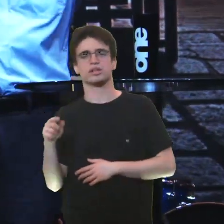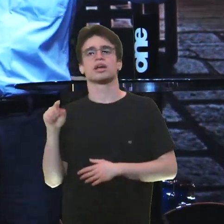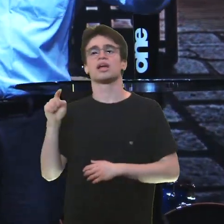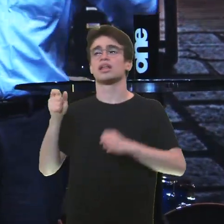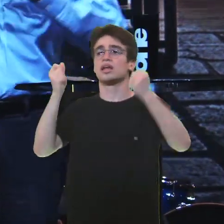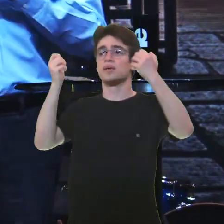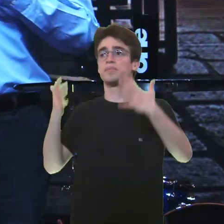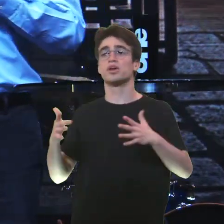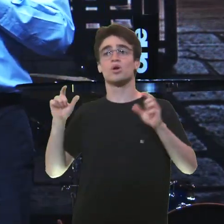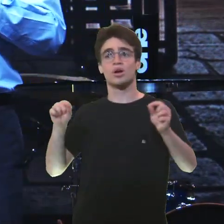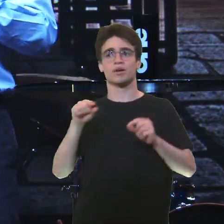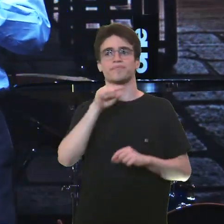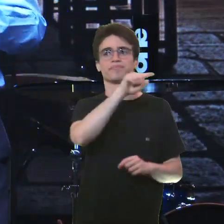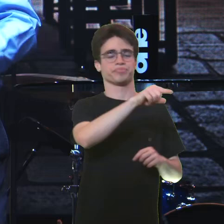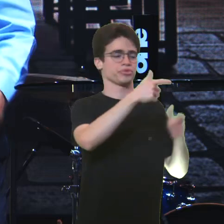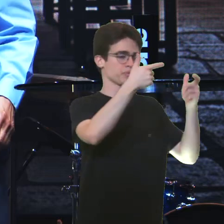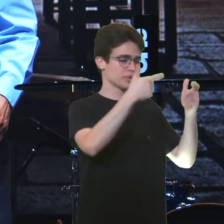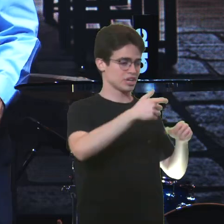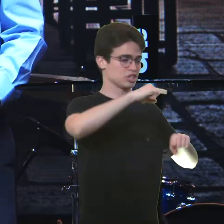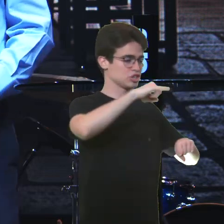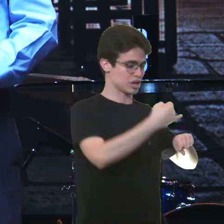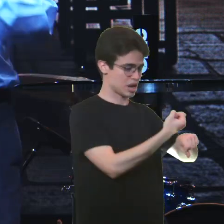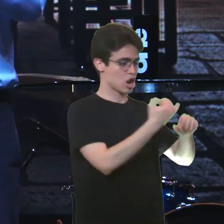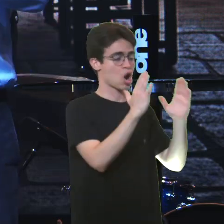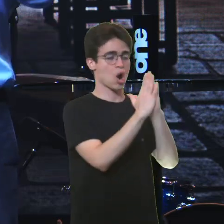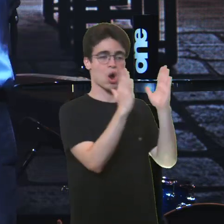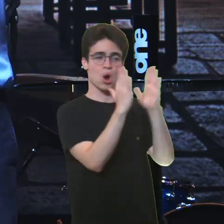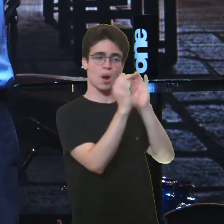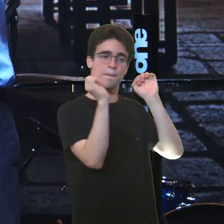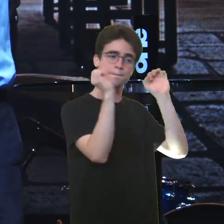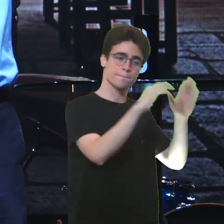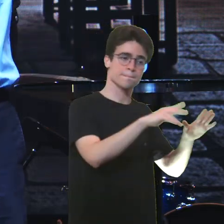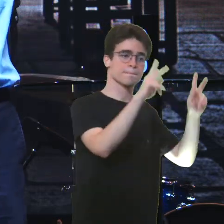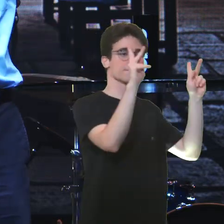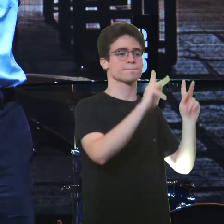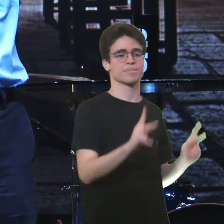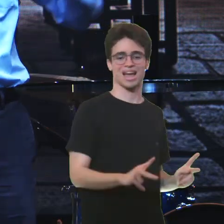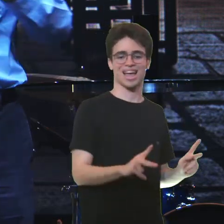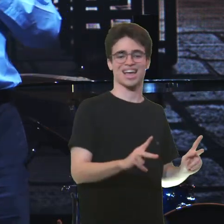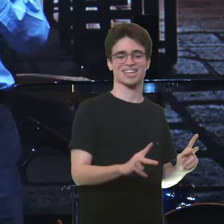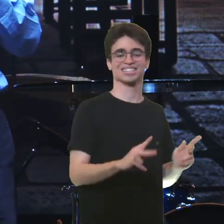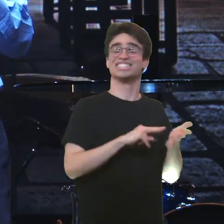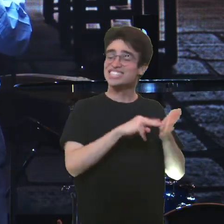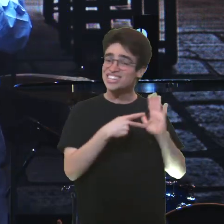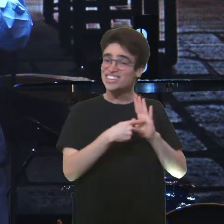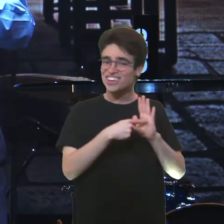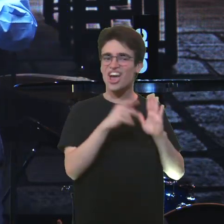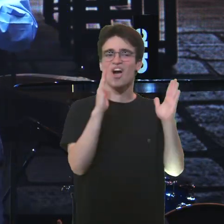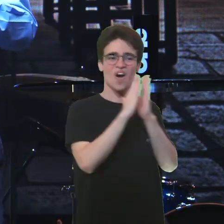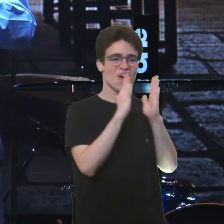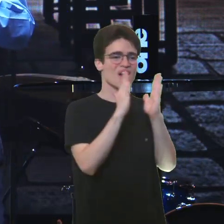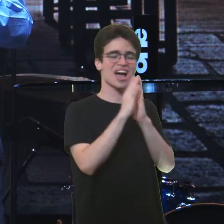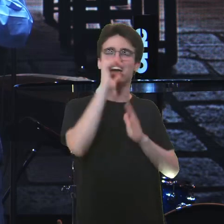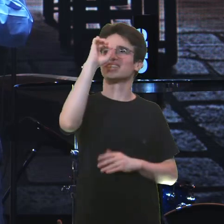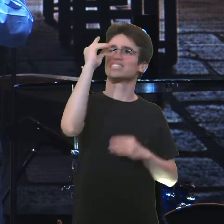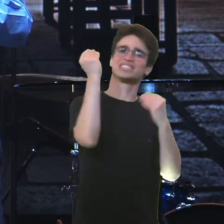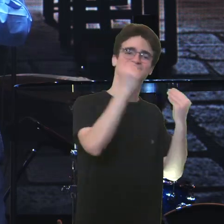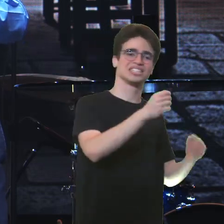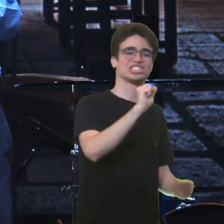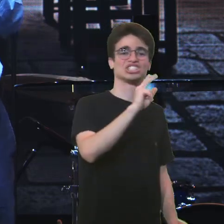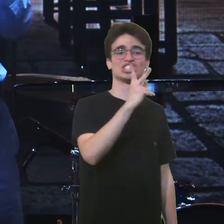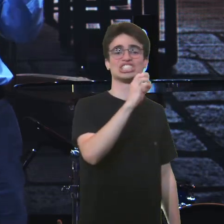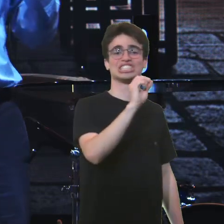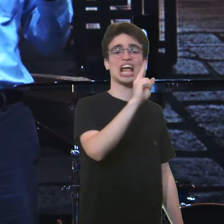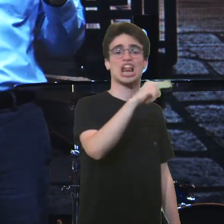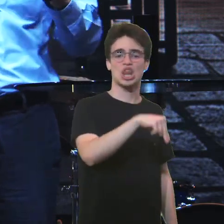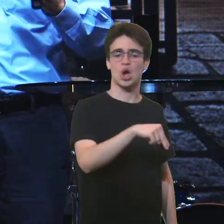por la paz de Jerusalén. orai pela paz de Jerusalém. Es decir, orad por el shalom Ou seja, de orai Jerusalén. pelo shalom de Jerusalém.